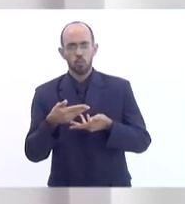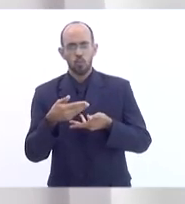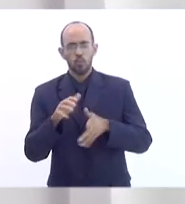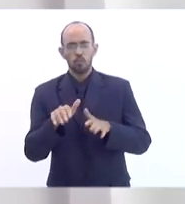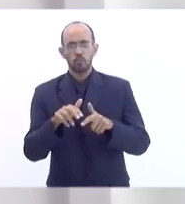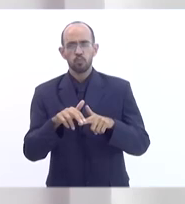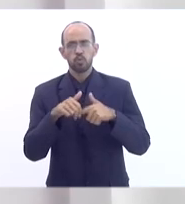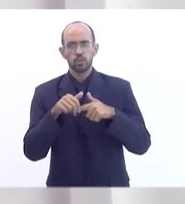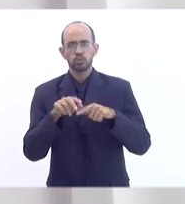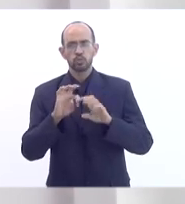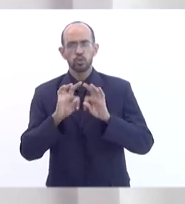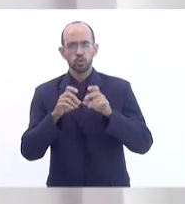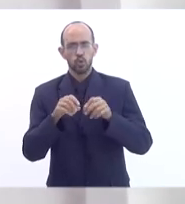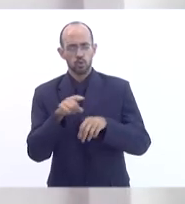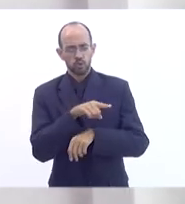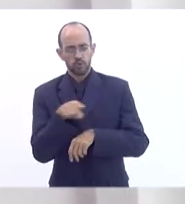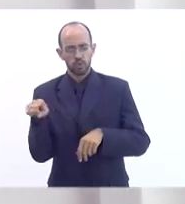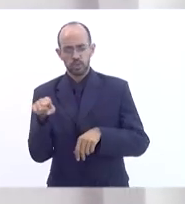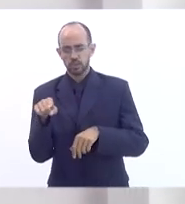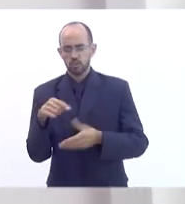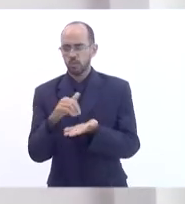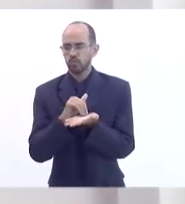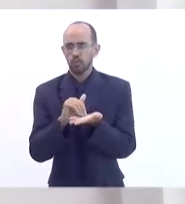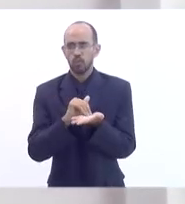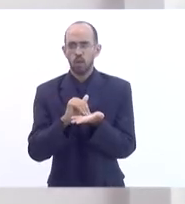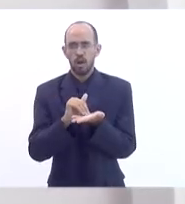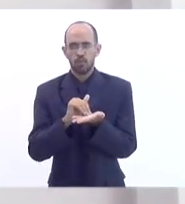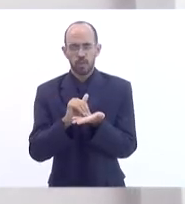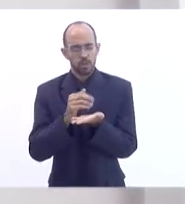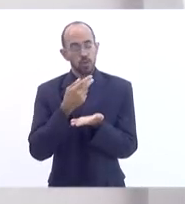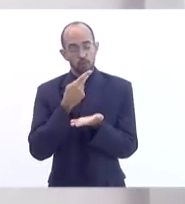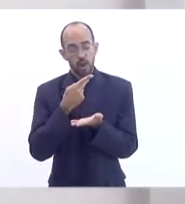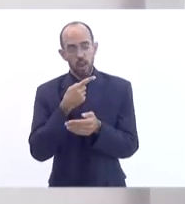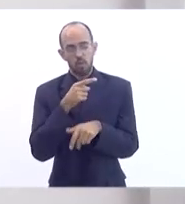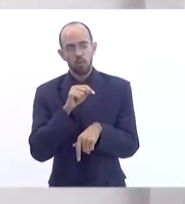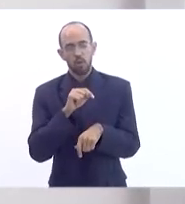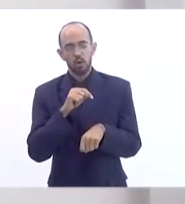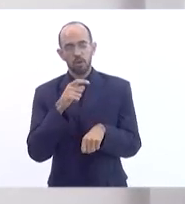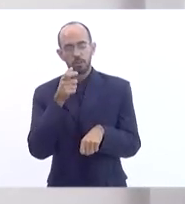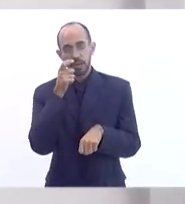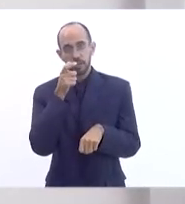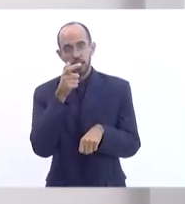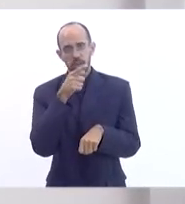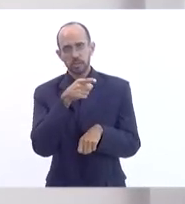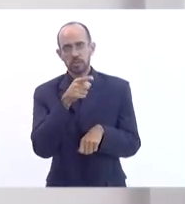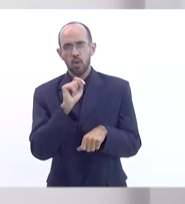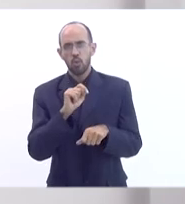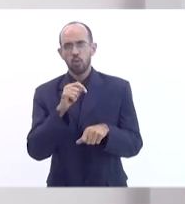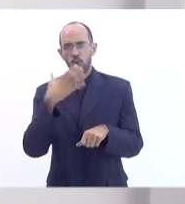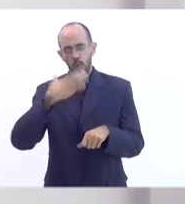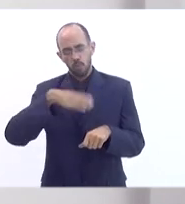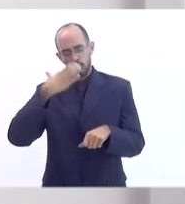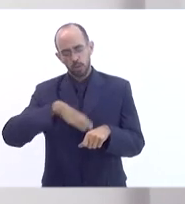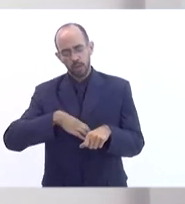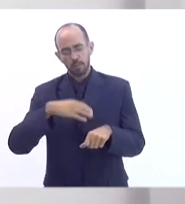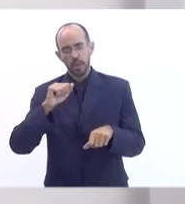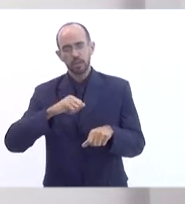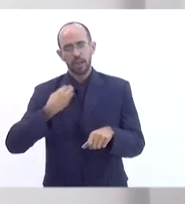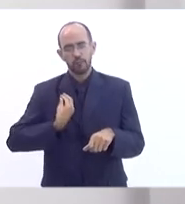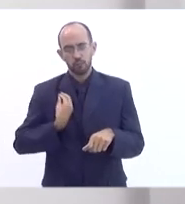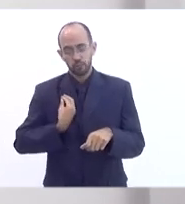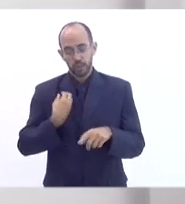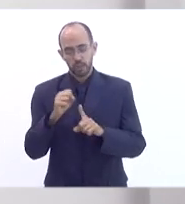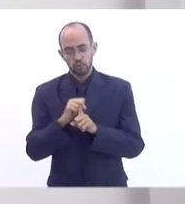isso que todos os senhores quando vão meu gabinete eu converso Olha presta atenção no comportamento na vida